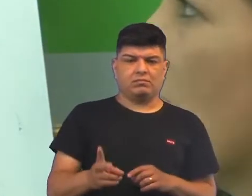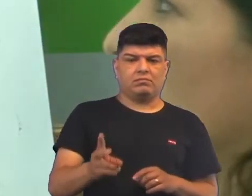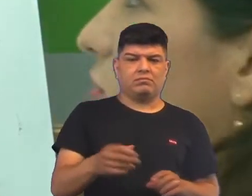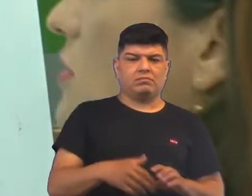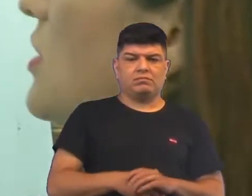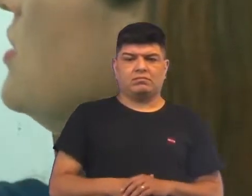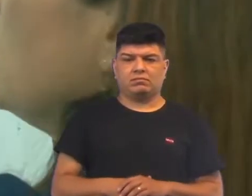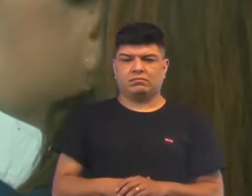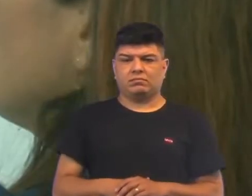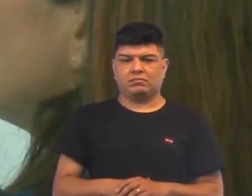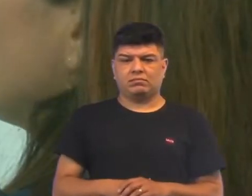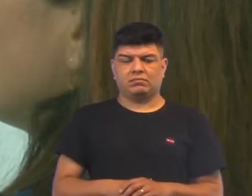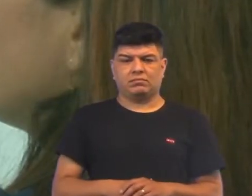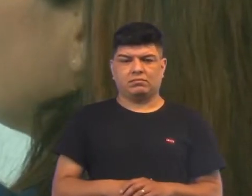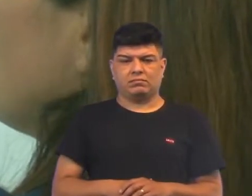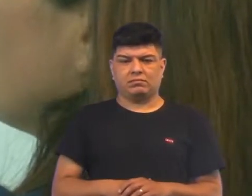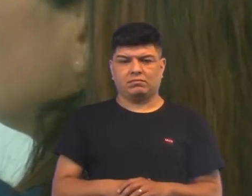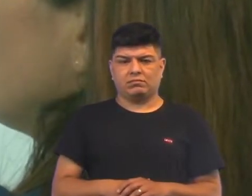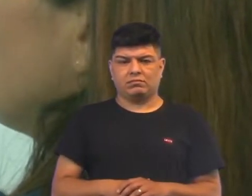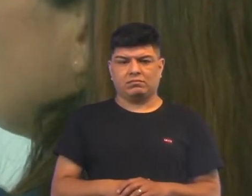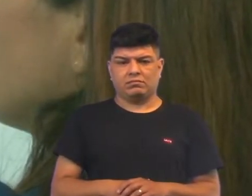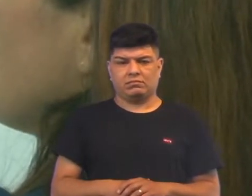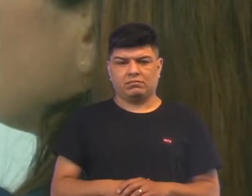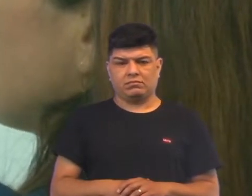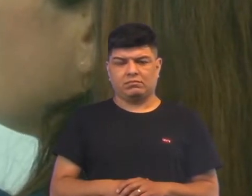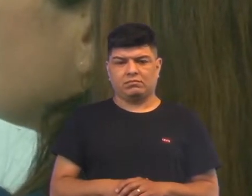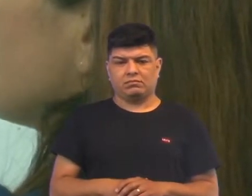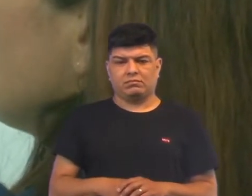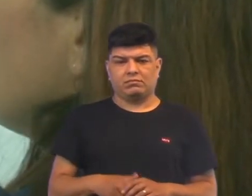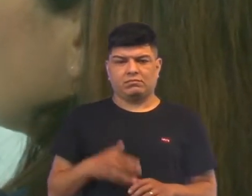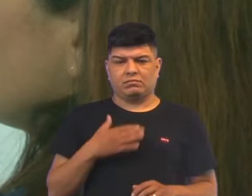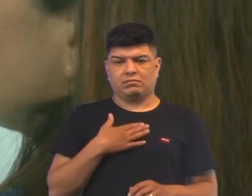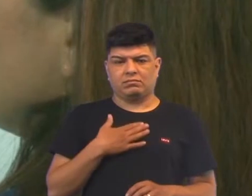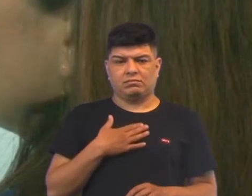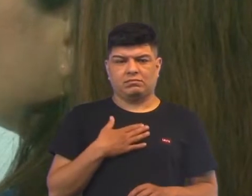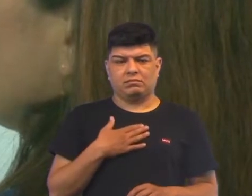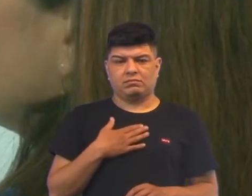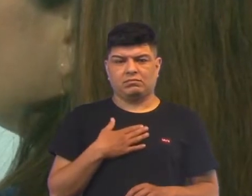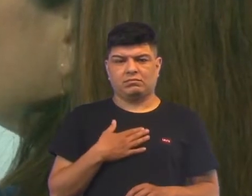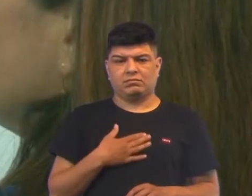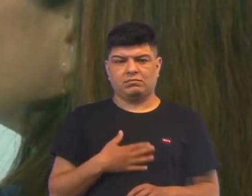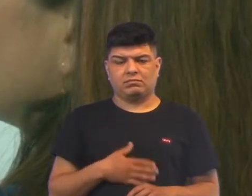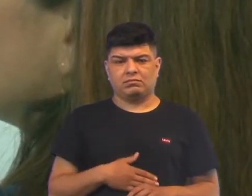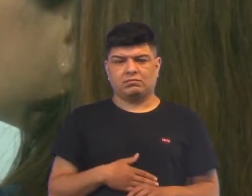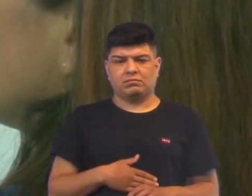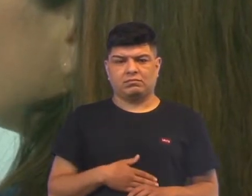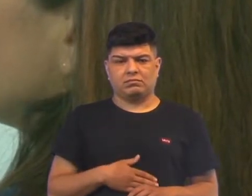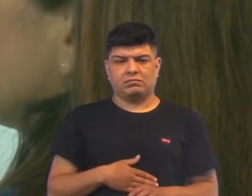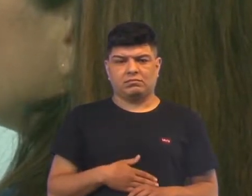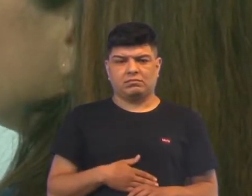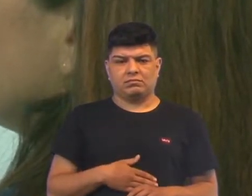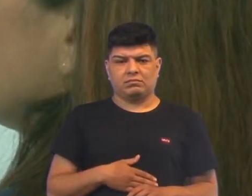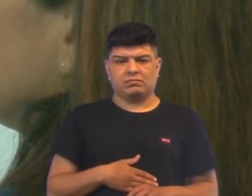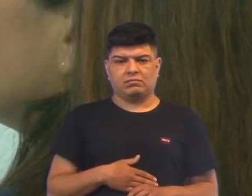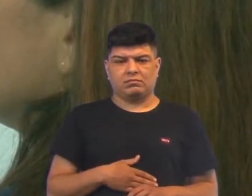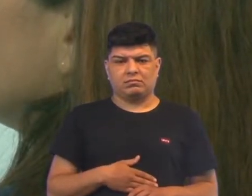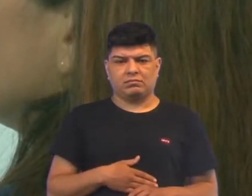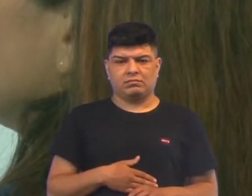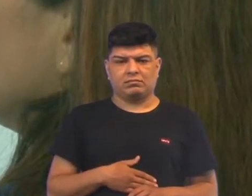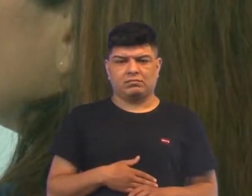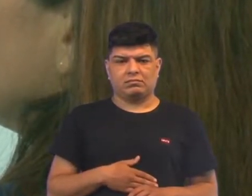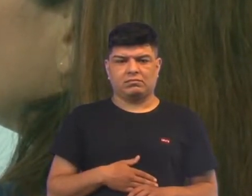um pontilhado, ó, dando continuidade nas minhas retas, porque elas terminam aqui, ó. Dando continuidade, elas vão aqui, ó.